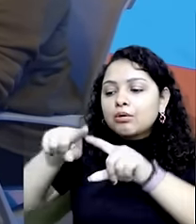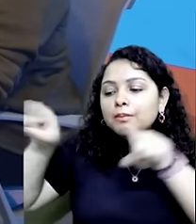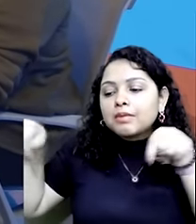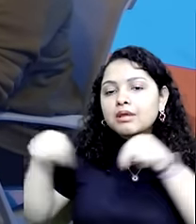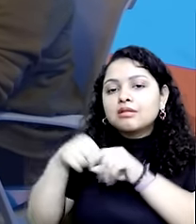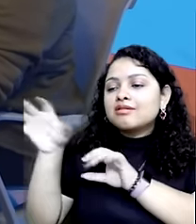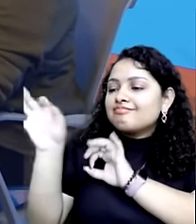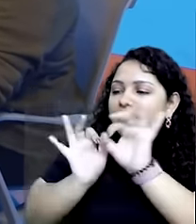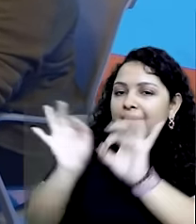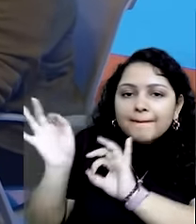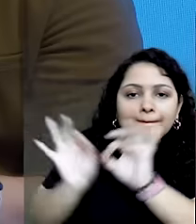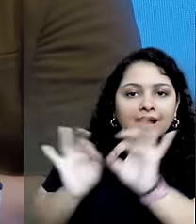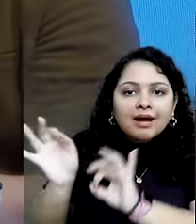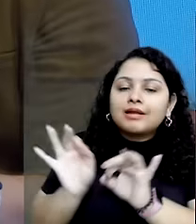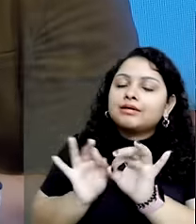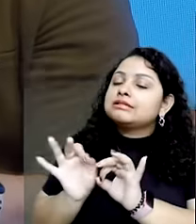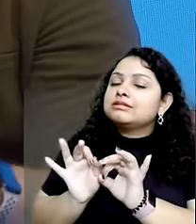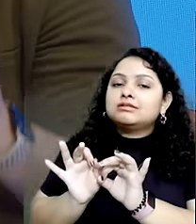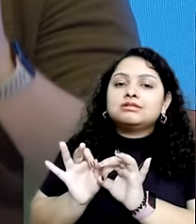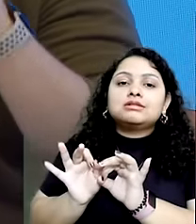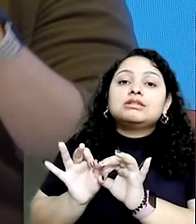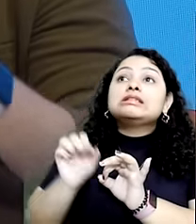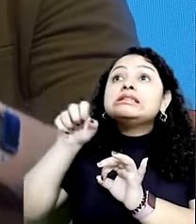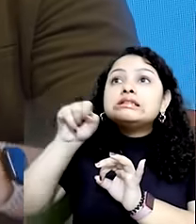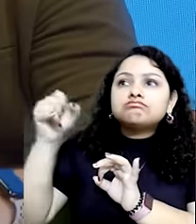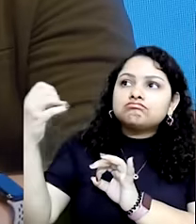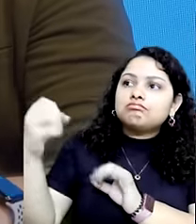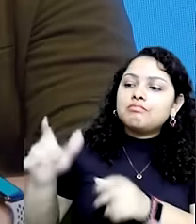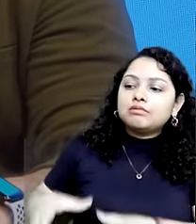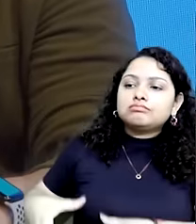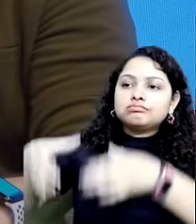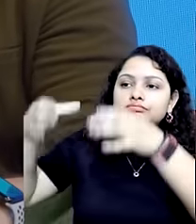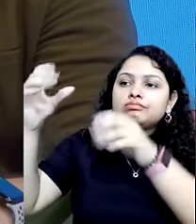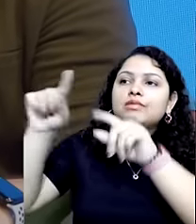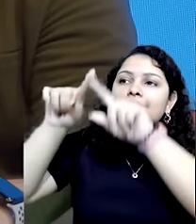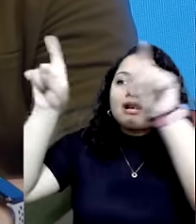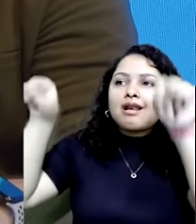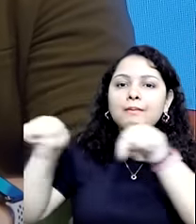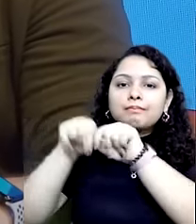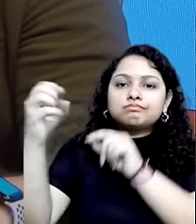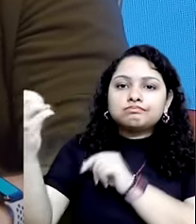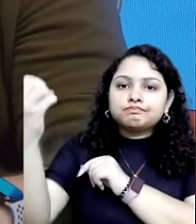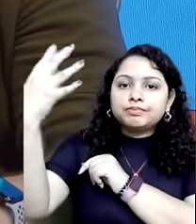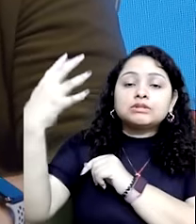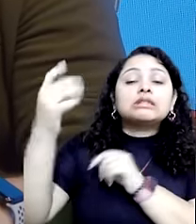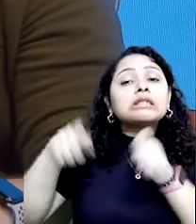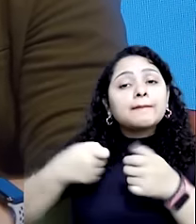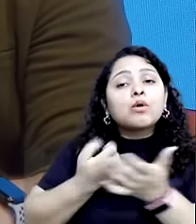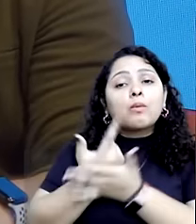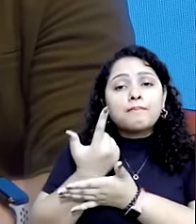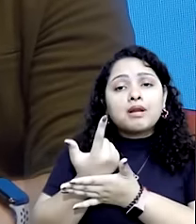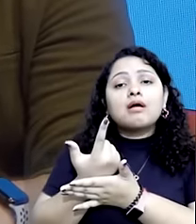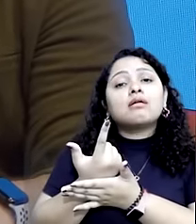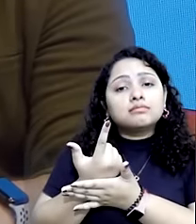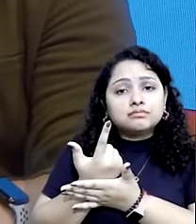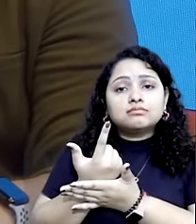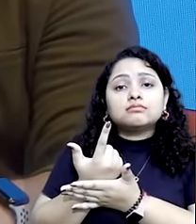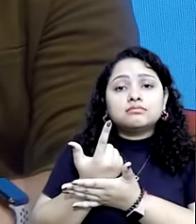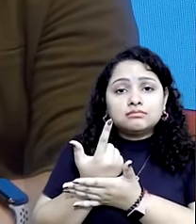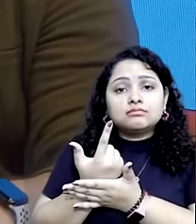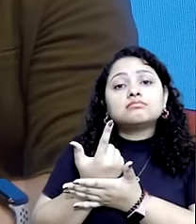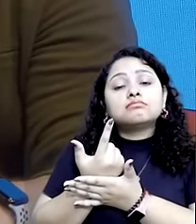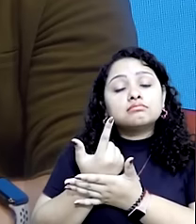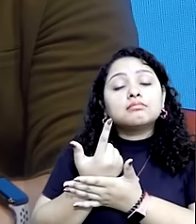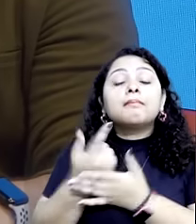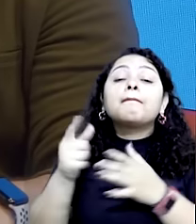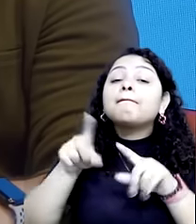Monta ele para isso se for uma lightb faz a lightb tem lightb para comprar dá para montar sua própria lightb